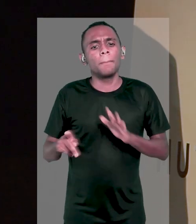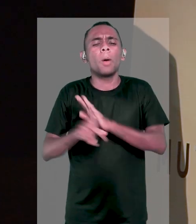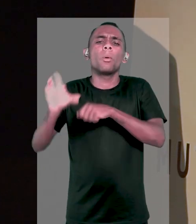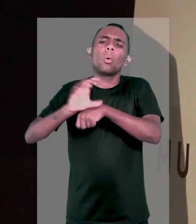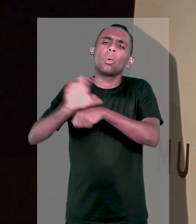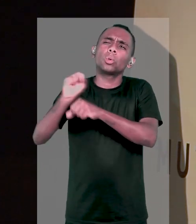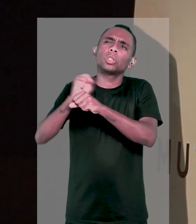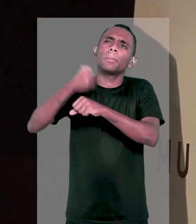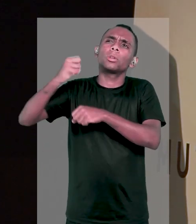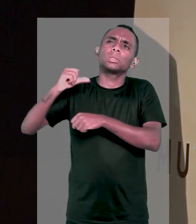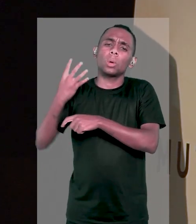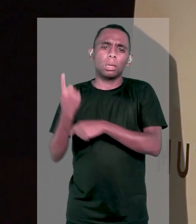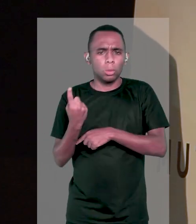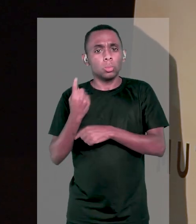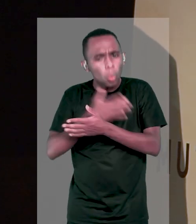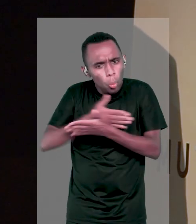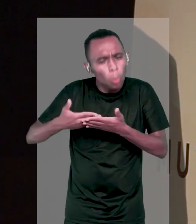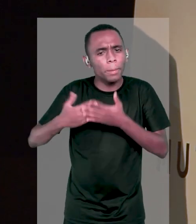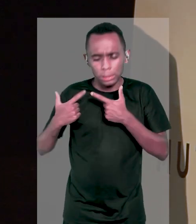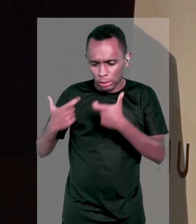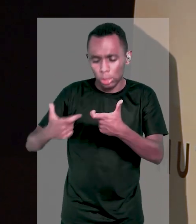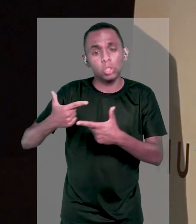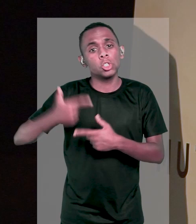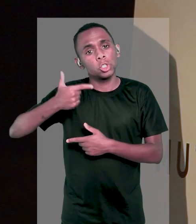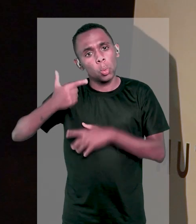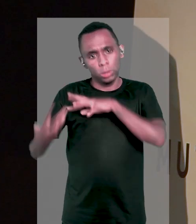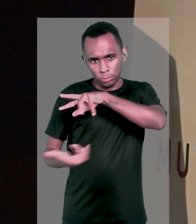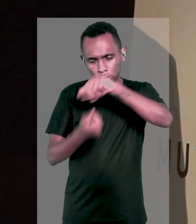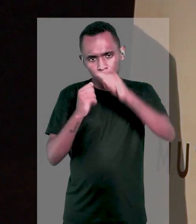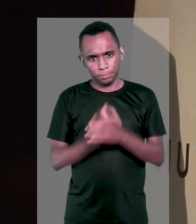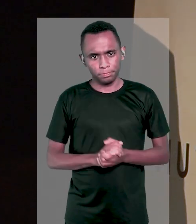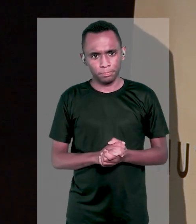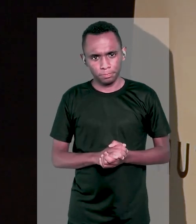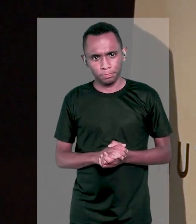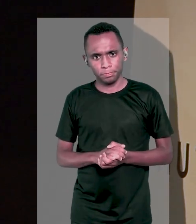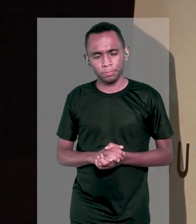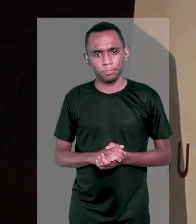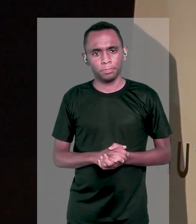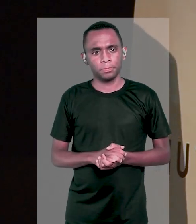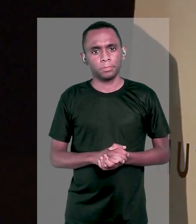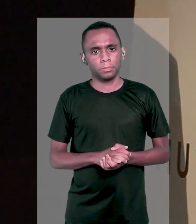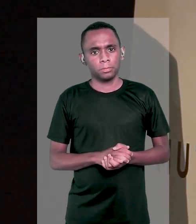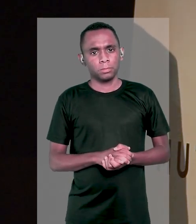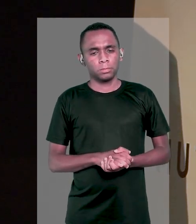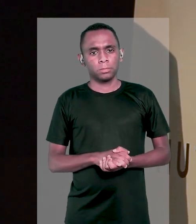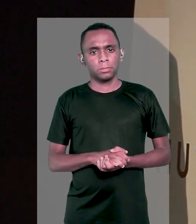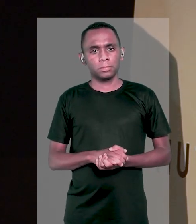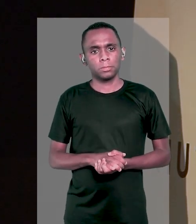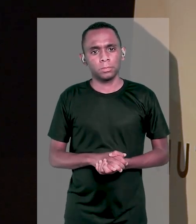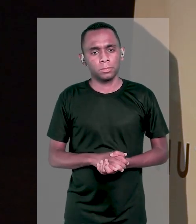resultantes das poderosas novidades que transformaram a vida humana parece que ele está falando de nós hoje